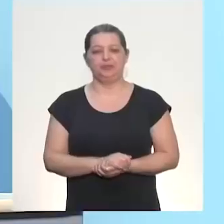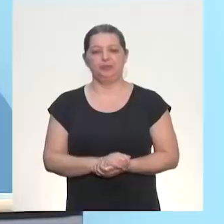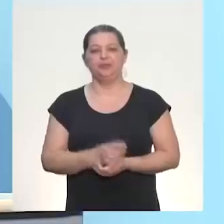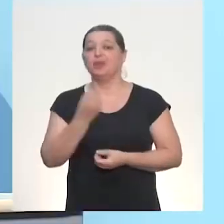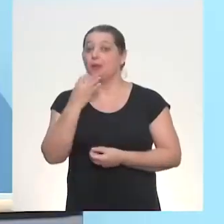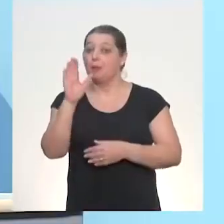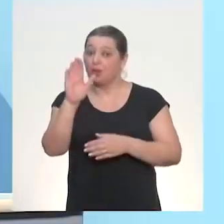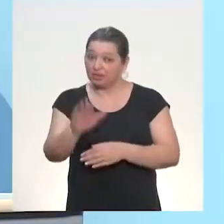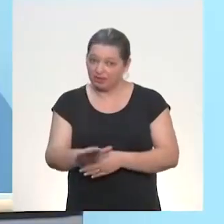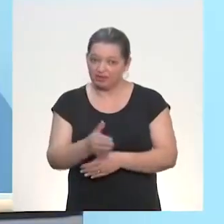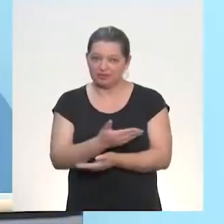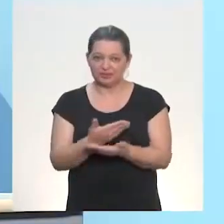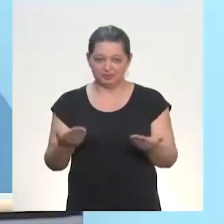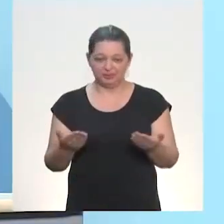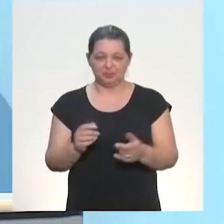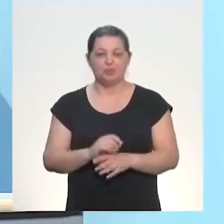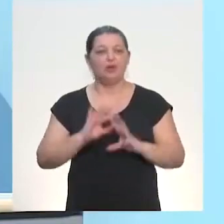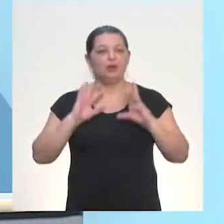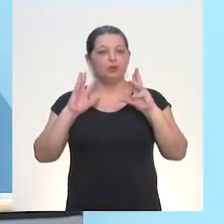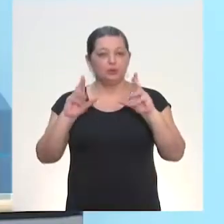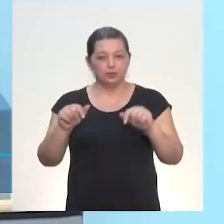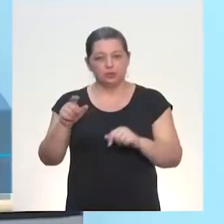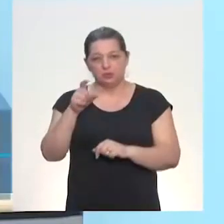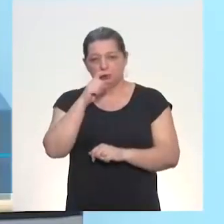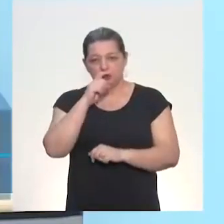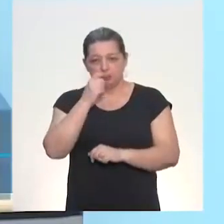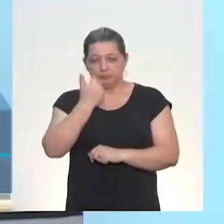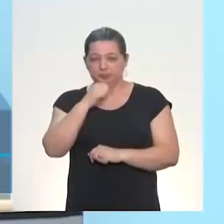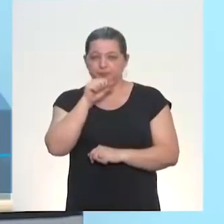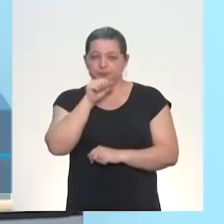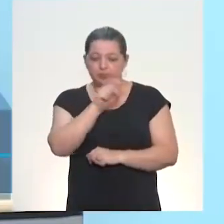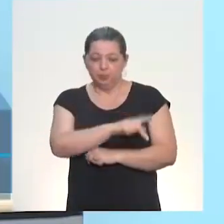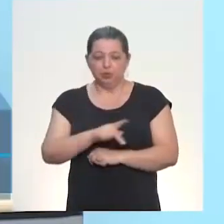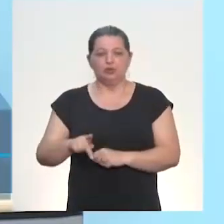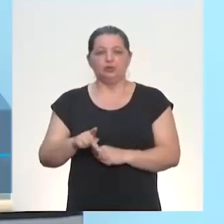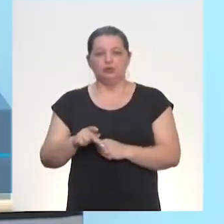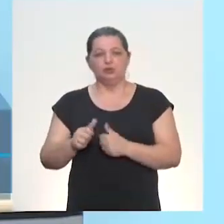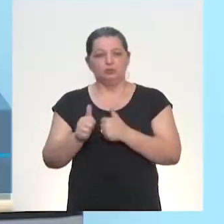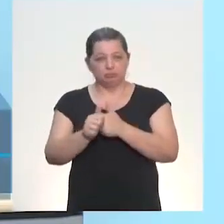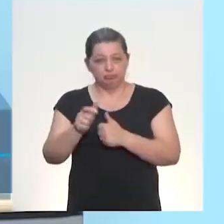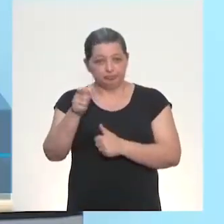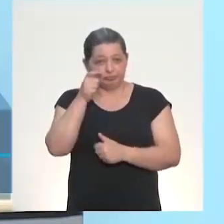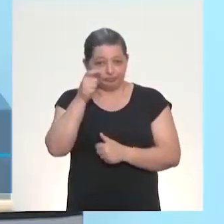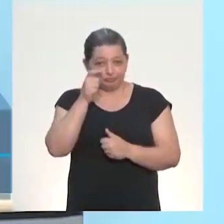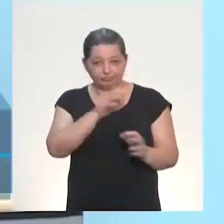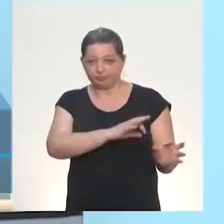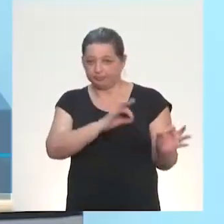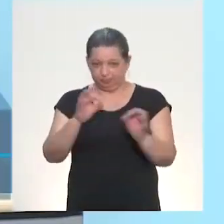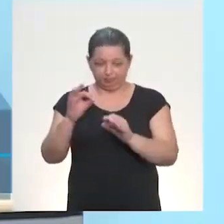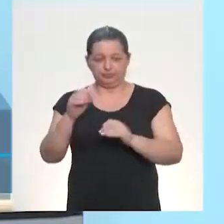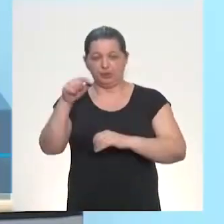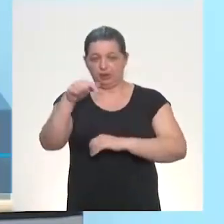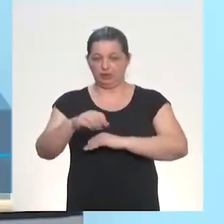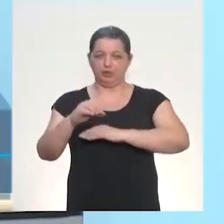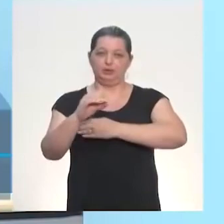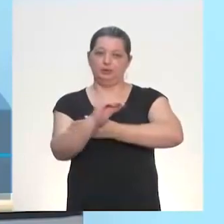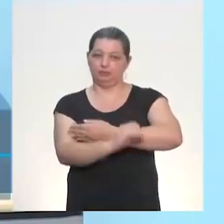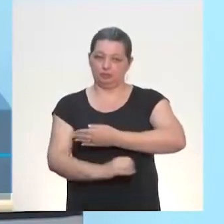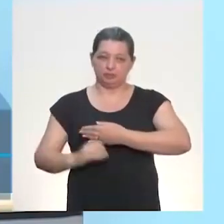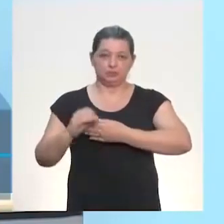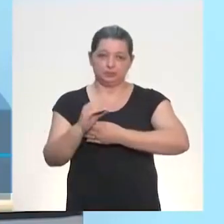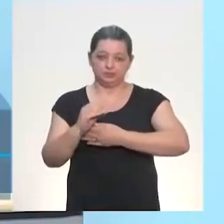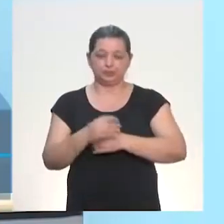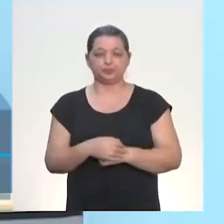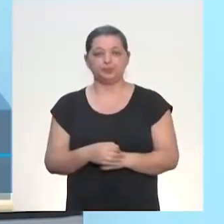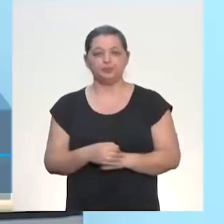Boa tarde. Boa tarde também a todos os pais e professores que acompanham nossas aulas aqui no Centro de Mídias. Alunos,